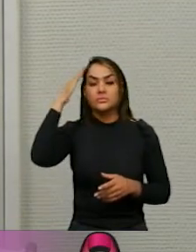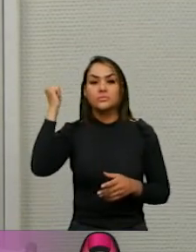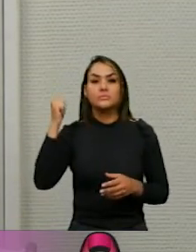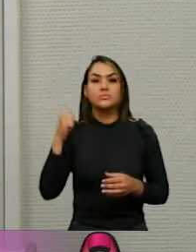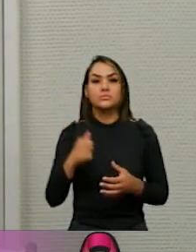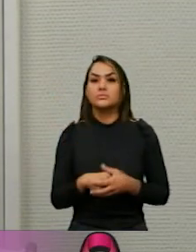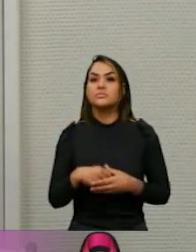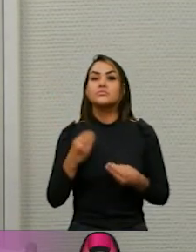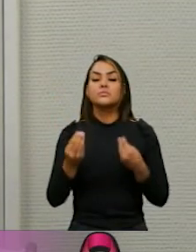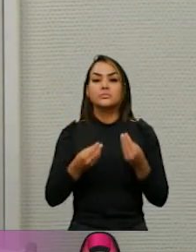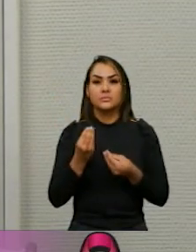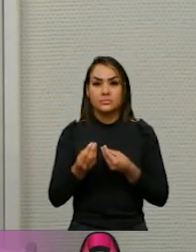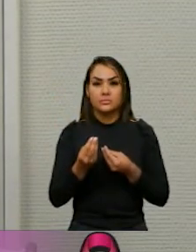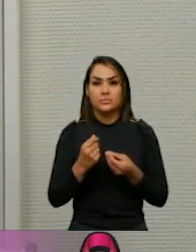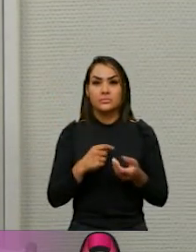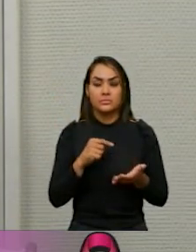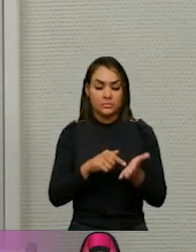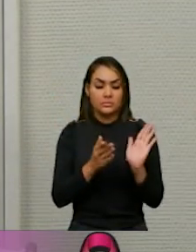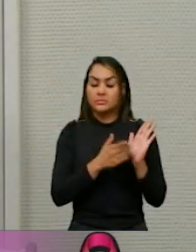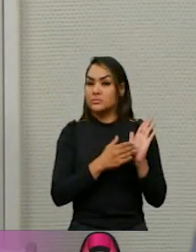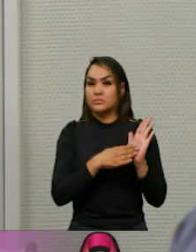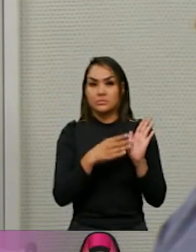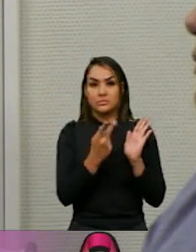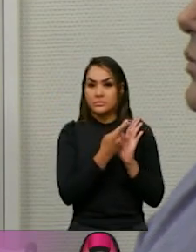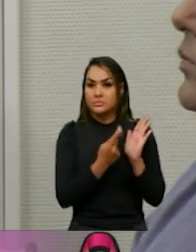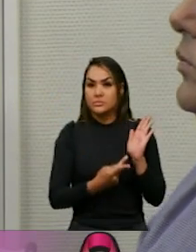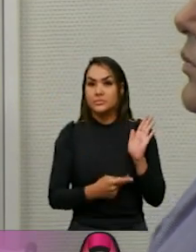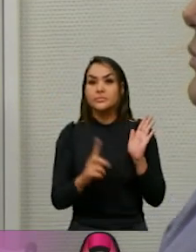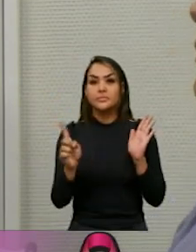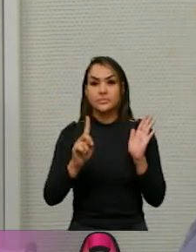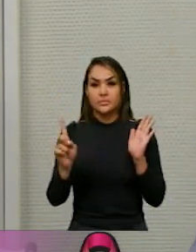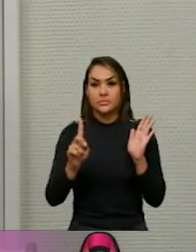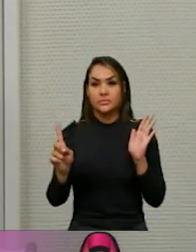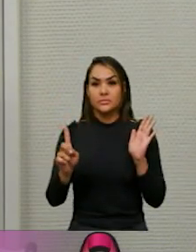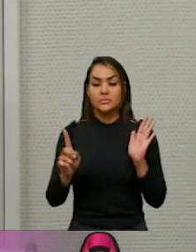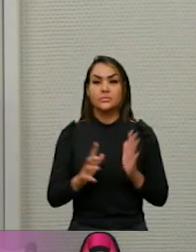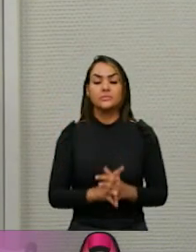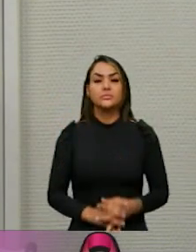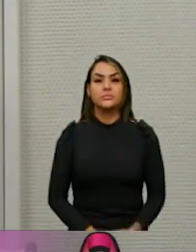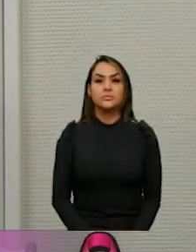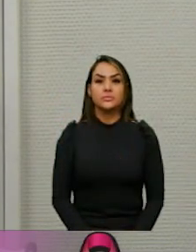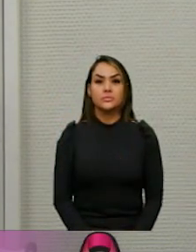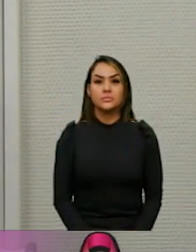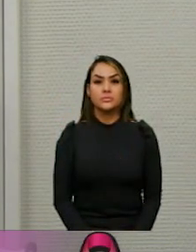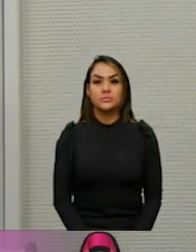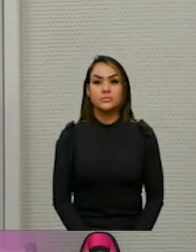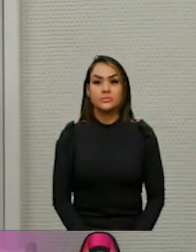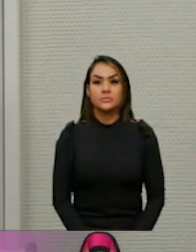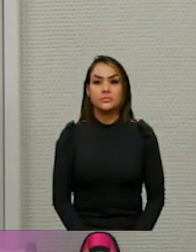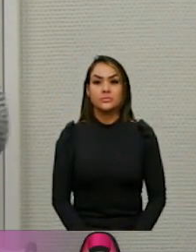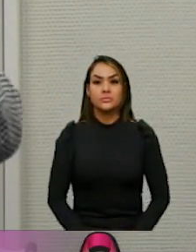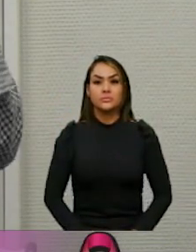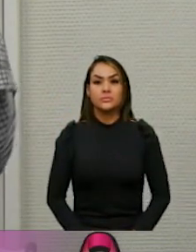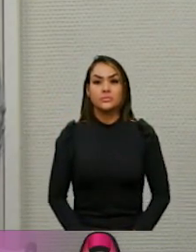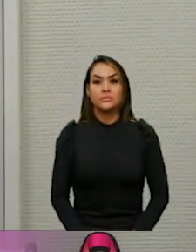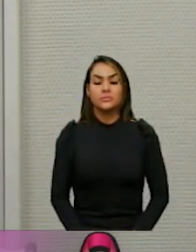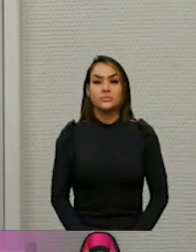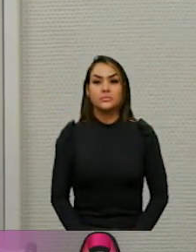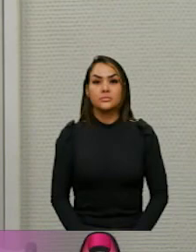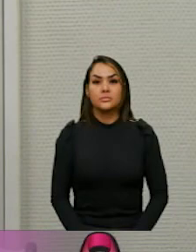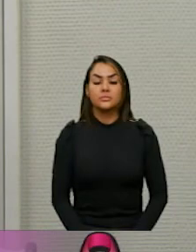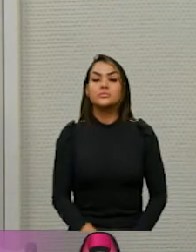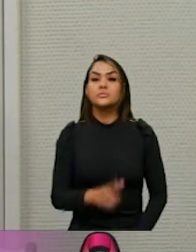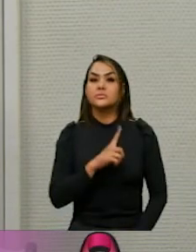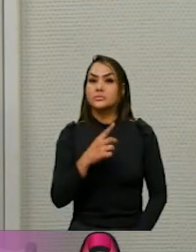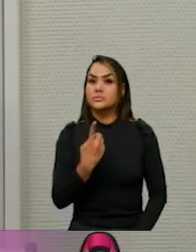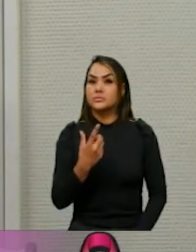está escrito aqui. O vereador Jaime falou ali que é 13%, que é a taxa Selic, mais 3%, então vai dar